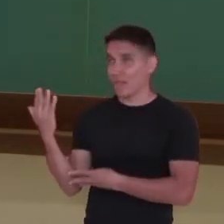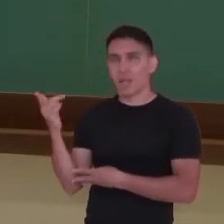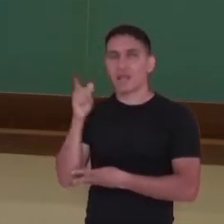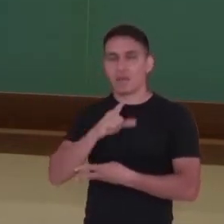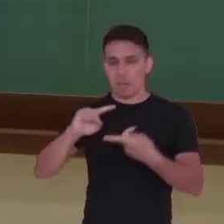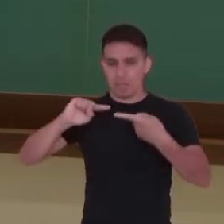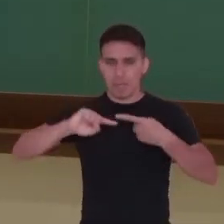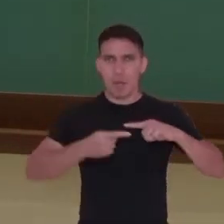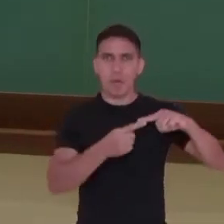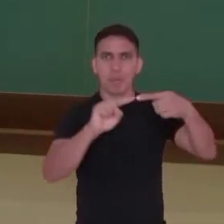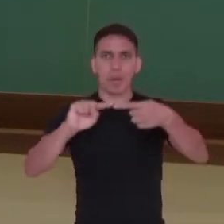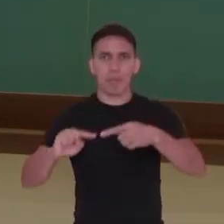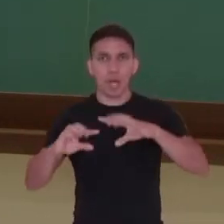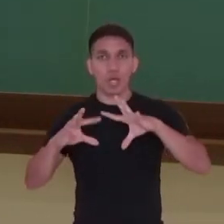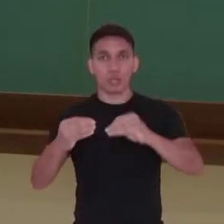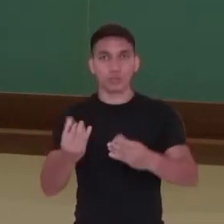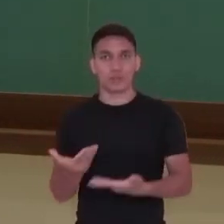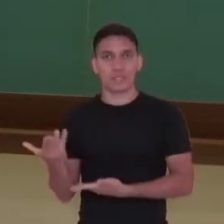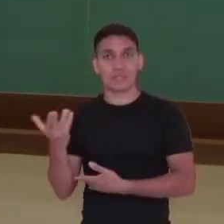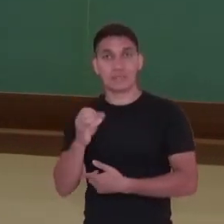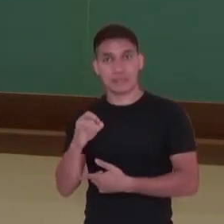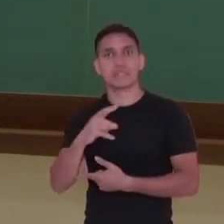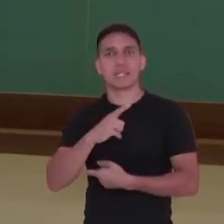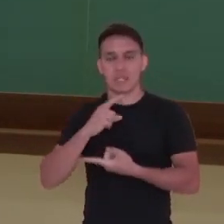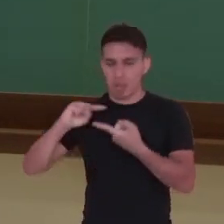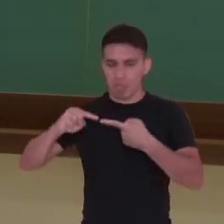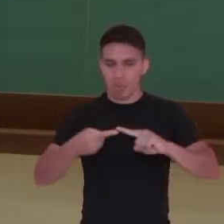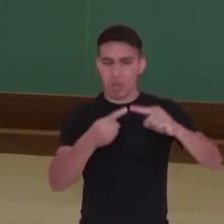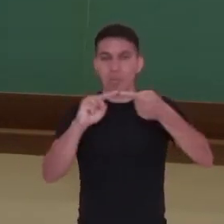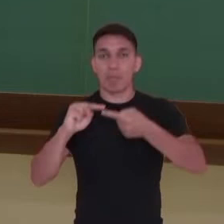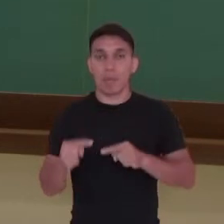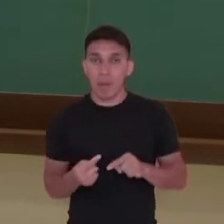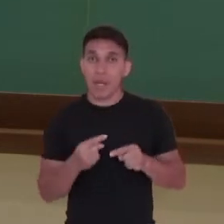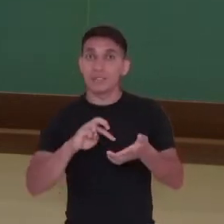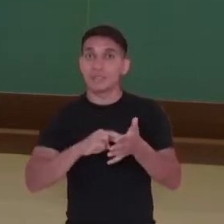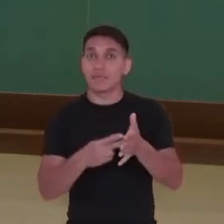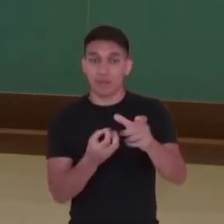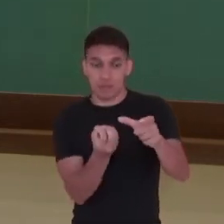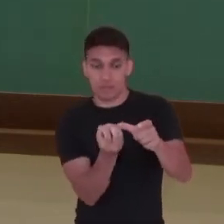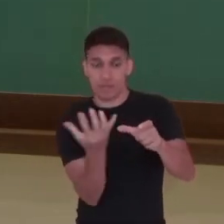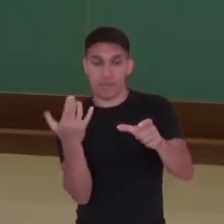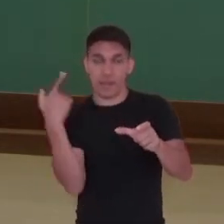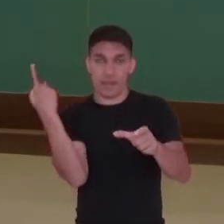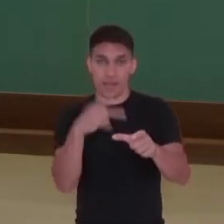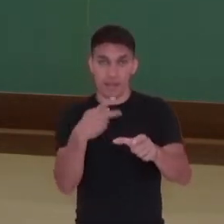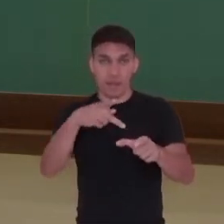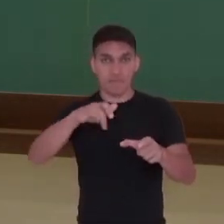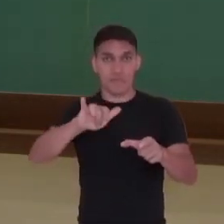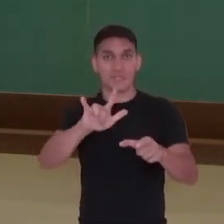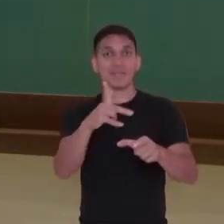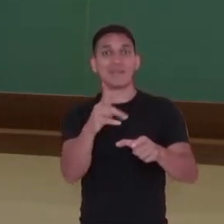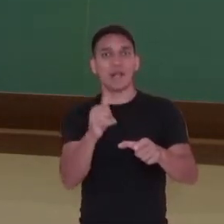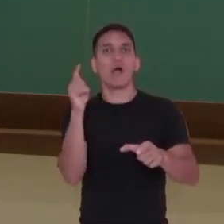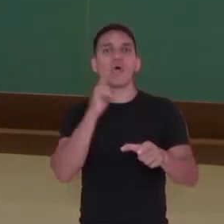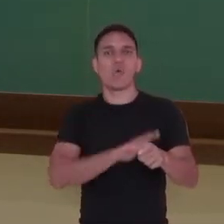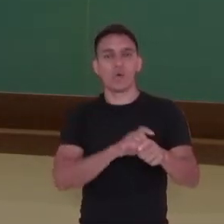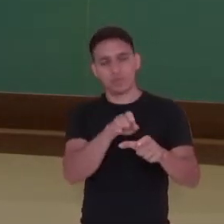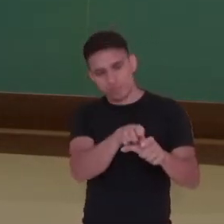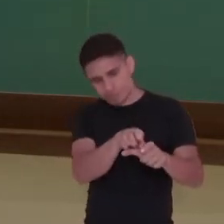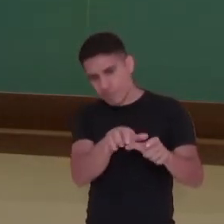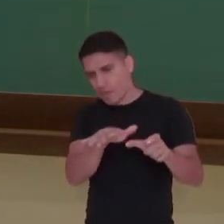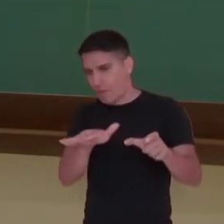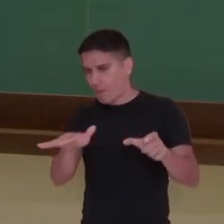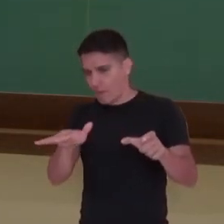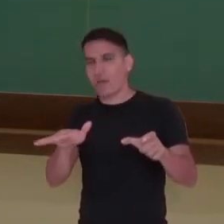entre si. Se eles estão conectados, a fonte, no caso a pilha, vai permitir que essa